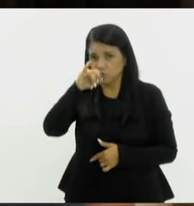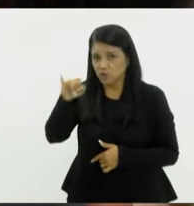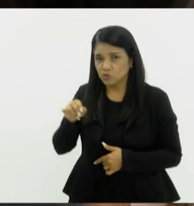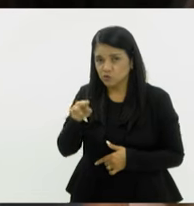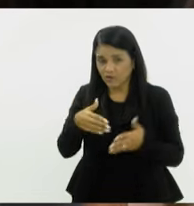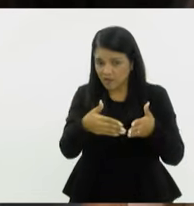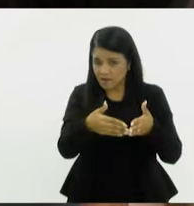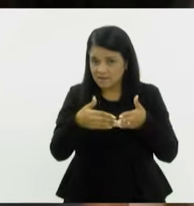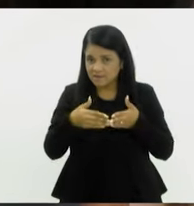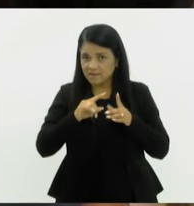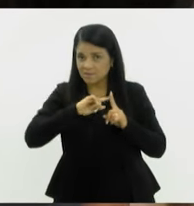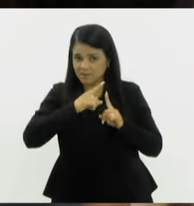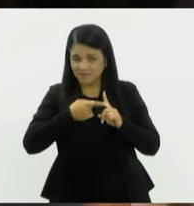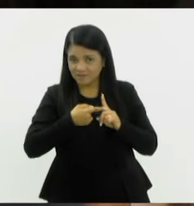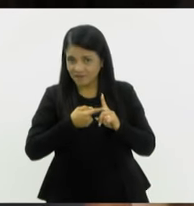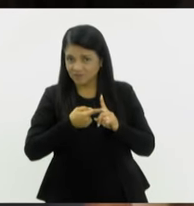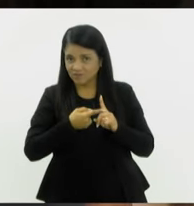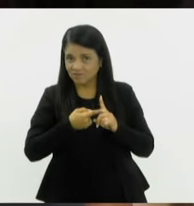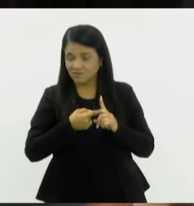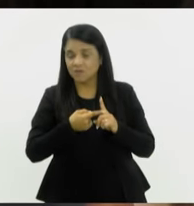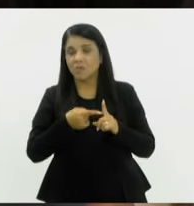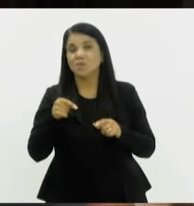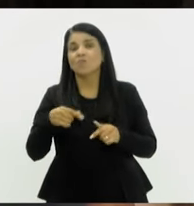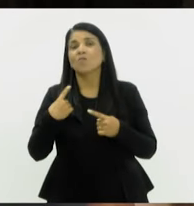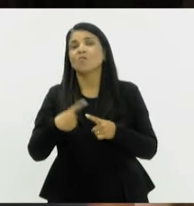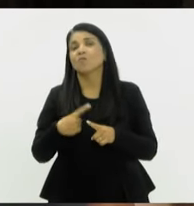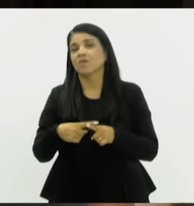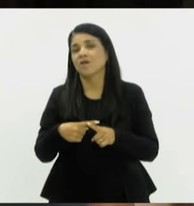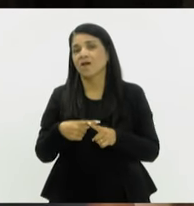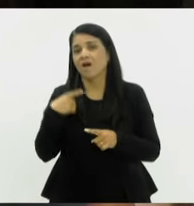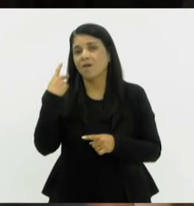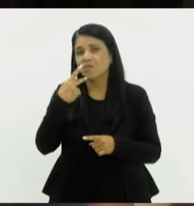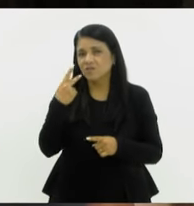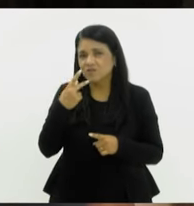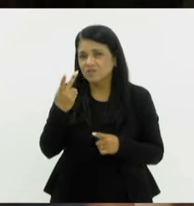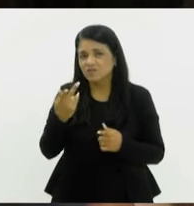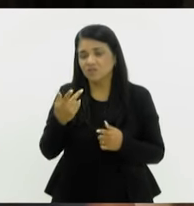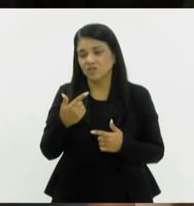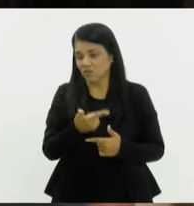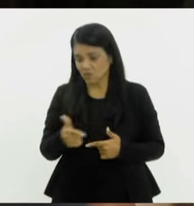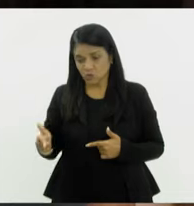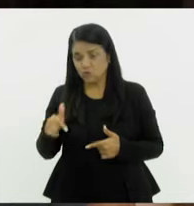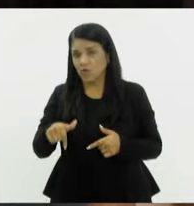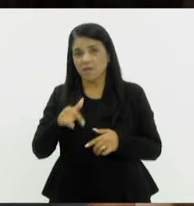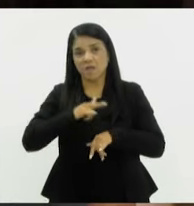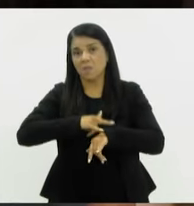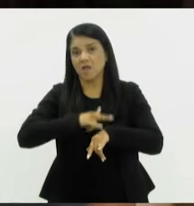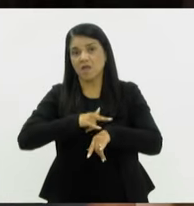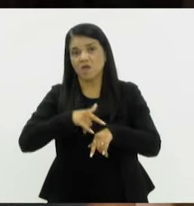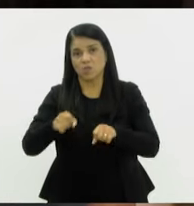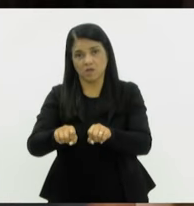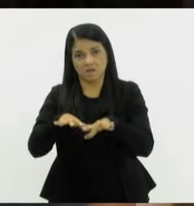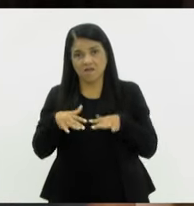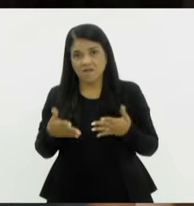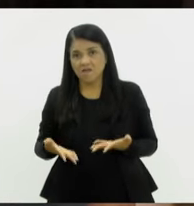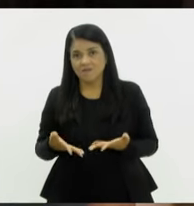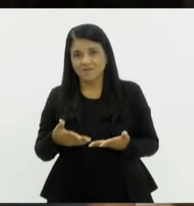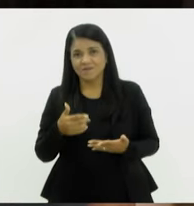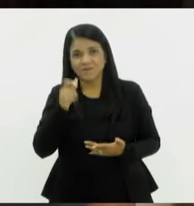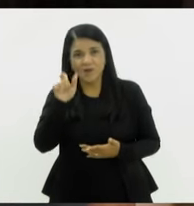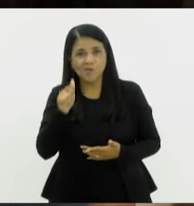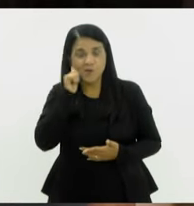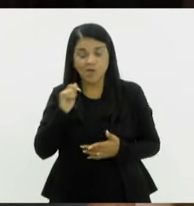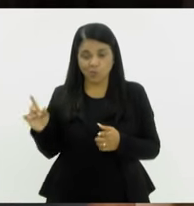política nunca foi feita para nós essa Assembleia Legislativa não tinha banheiro para mulher até que entrou aqui uma guerreira chamada elone